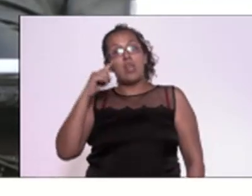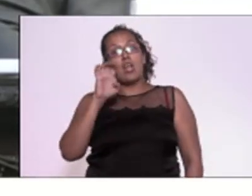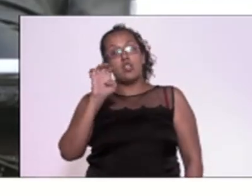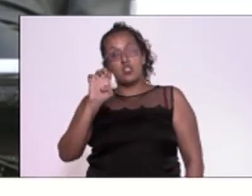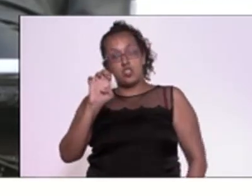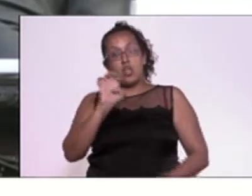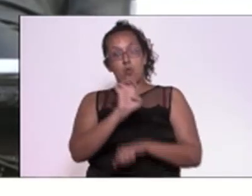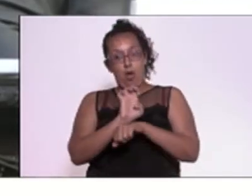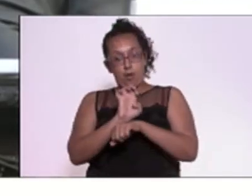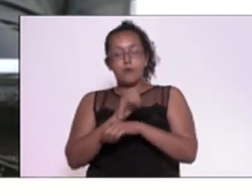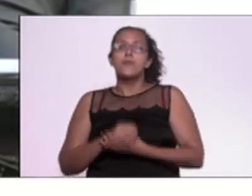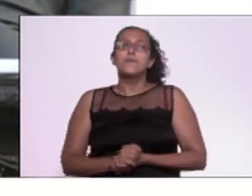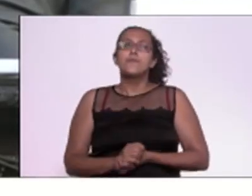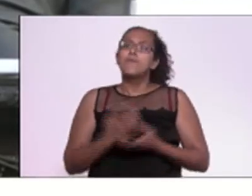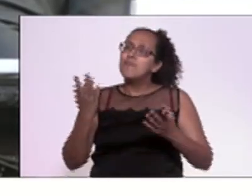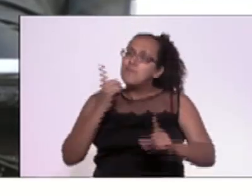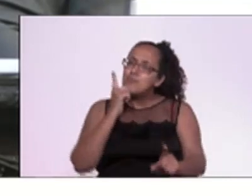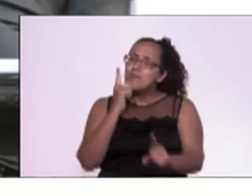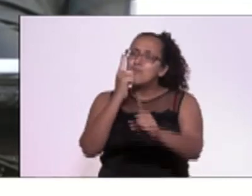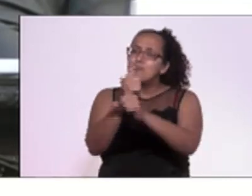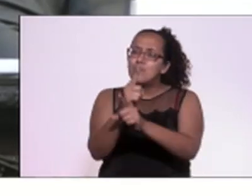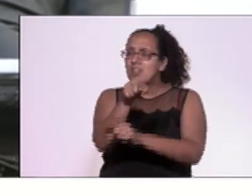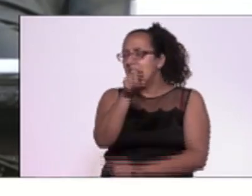algumas pessoas para fazer uso da palavra,